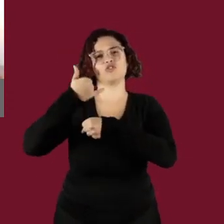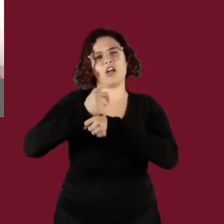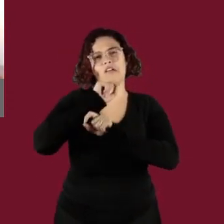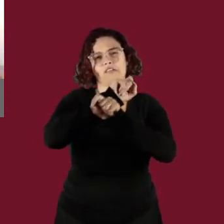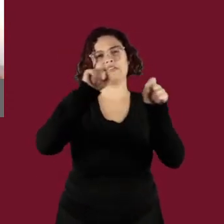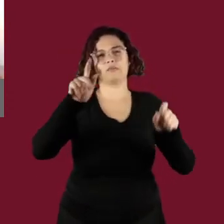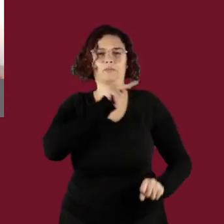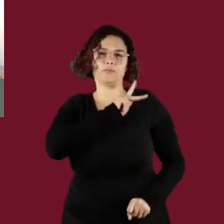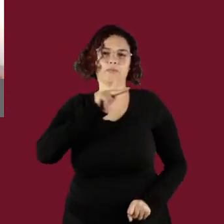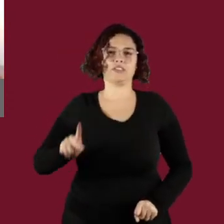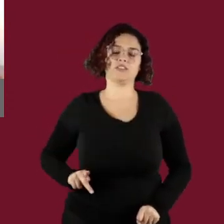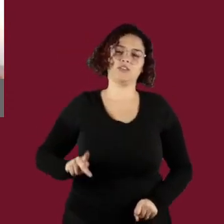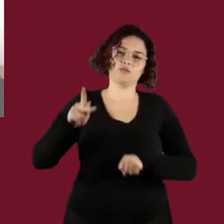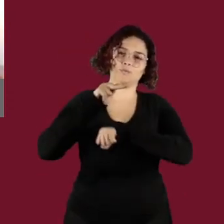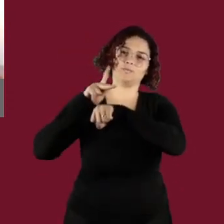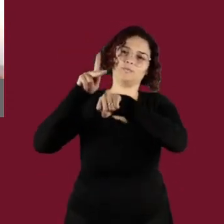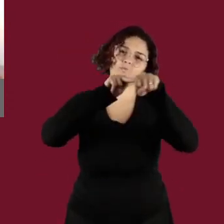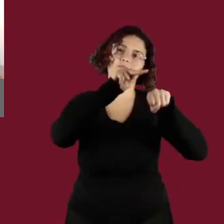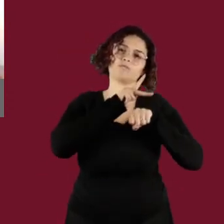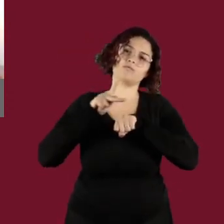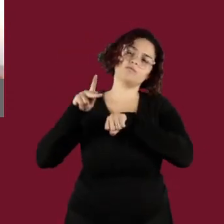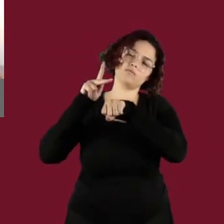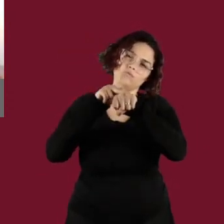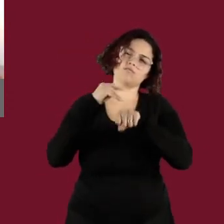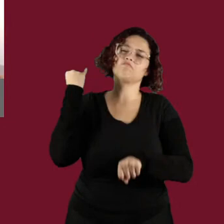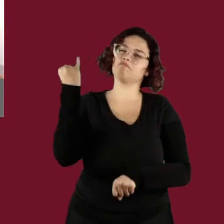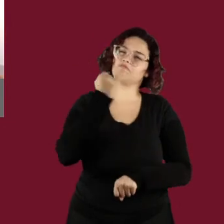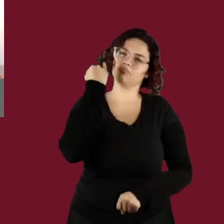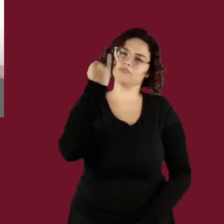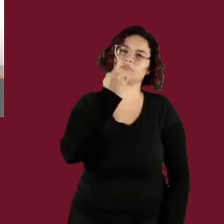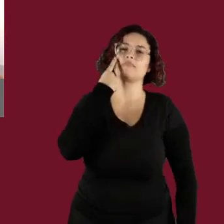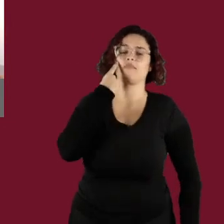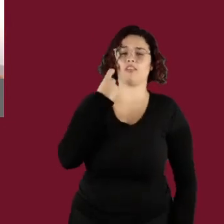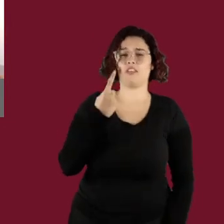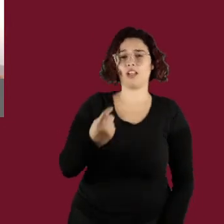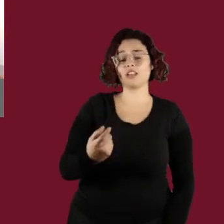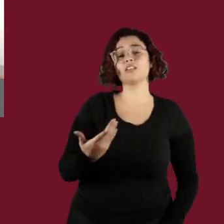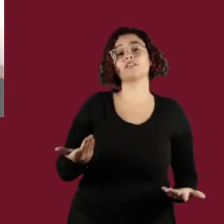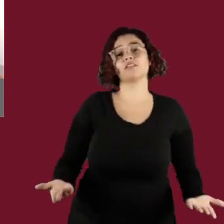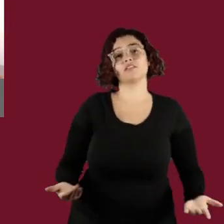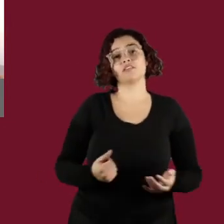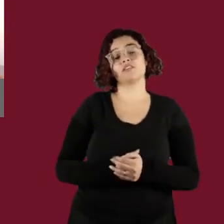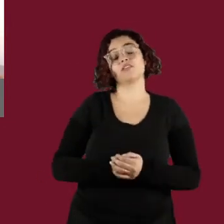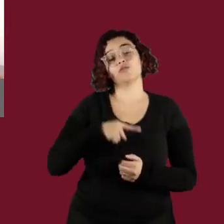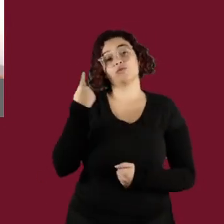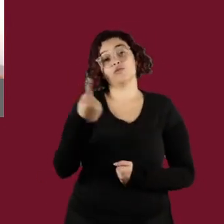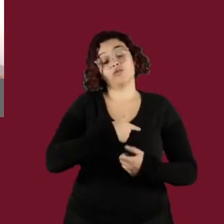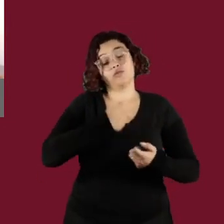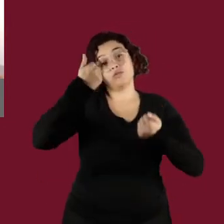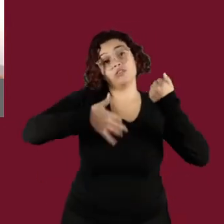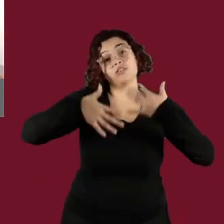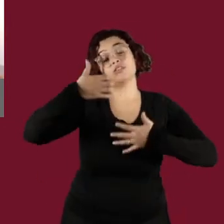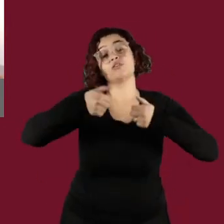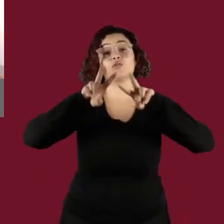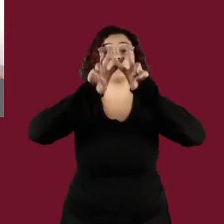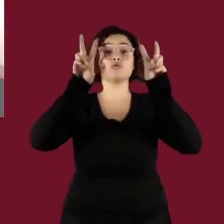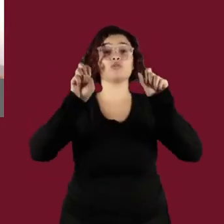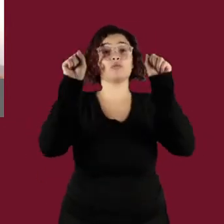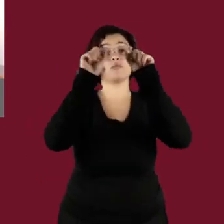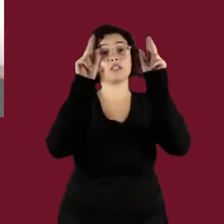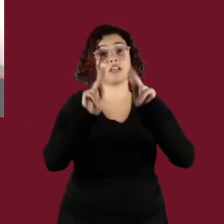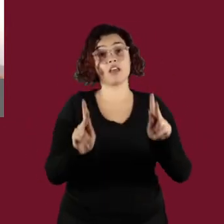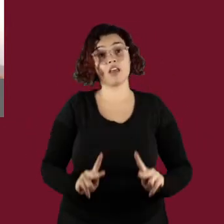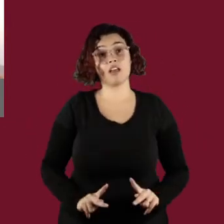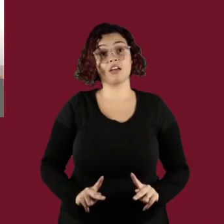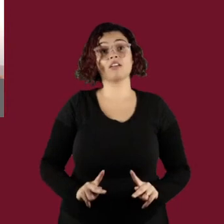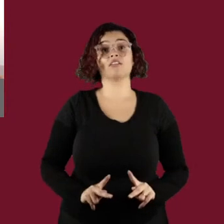governo. E é uma experiência interessante, é um momento bem interessante na nossa cobertura. E a gente está falando sobre a página, mas eu queria também dizer que a